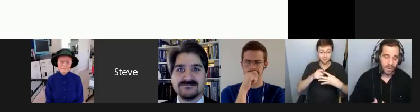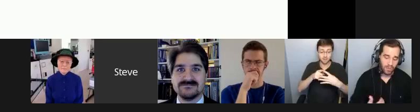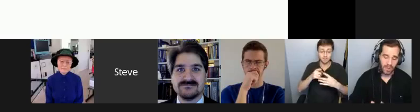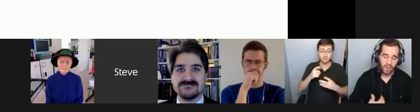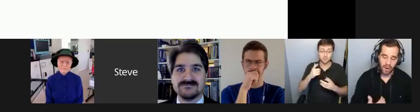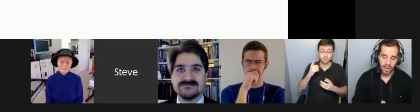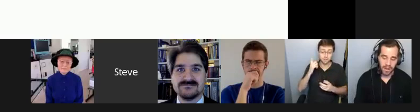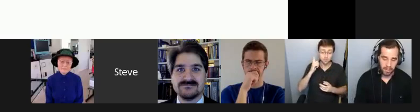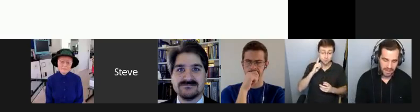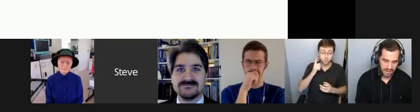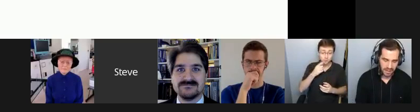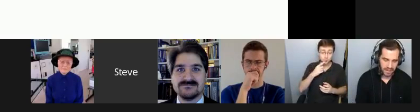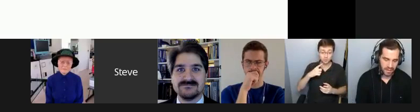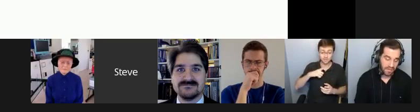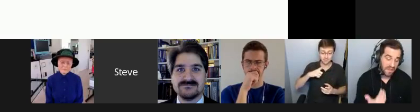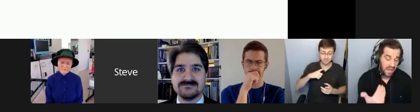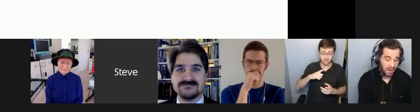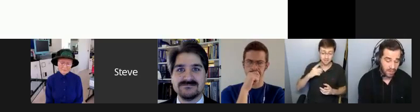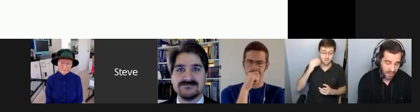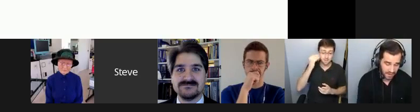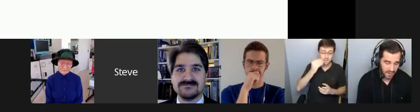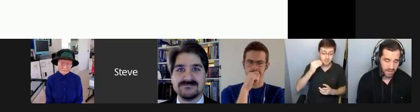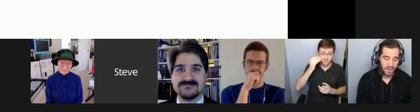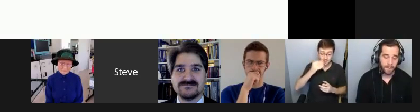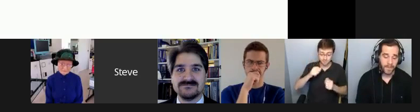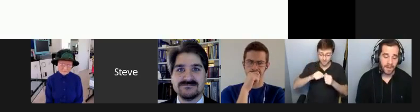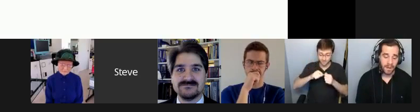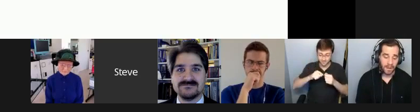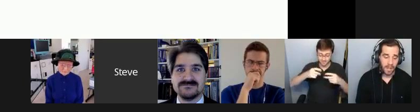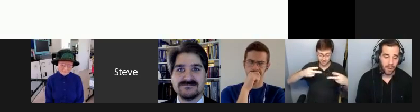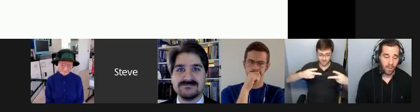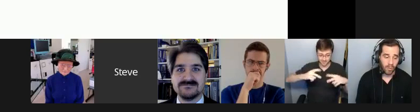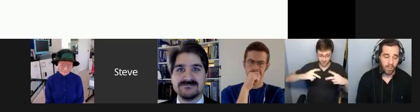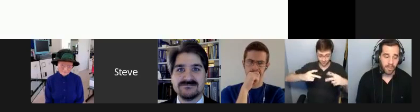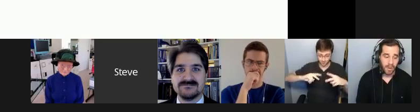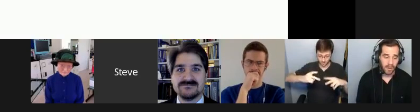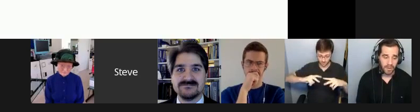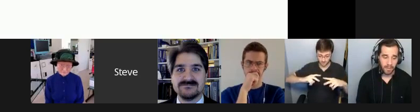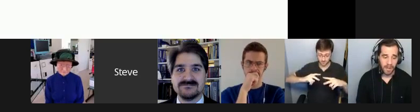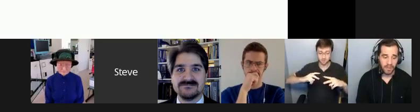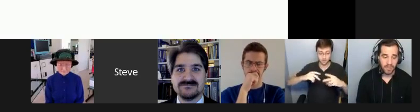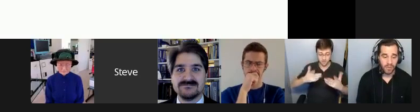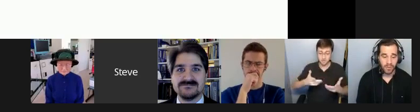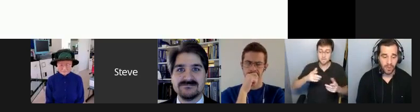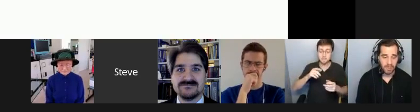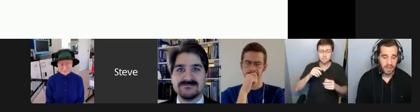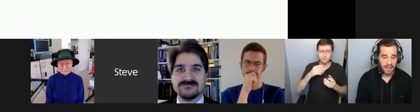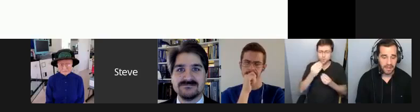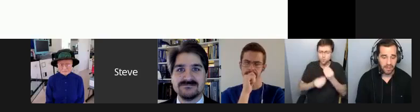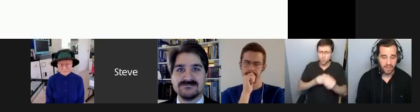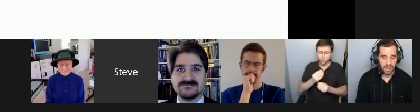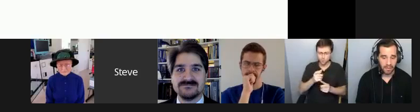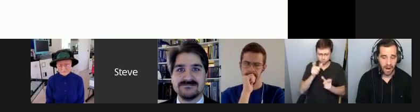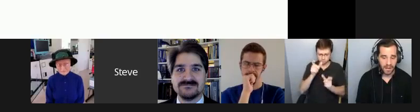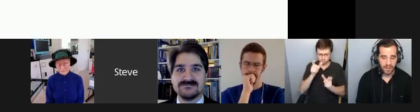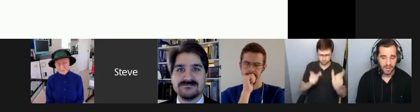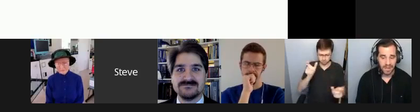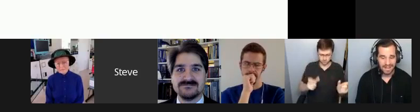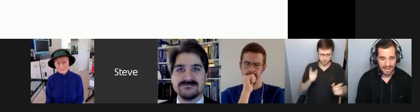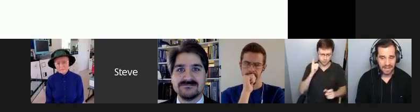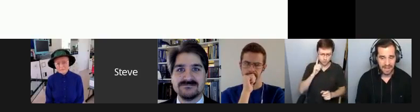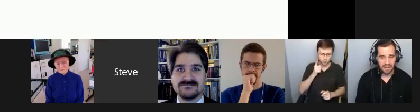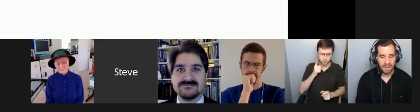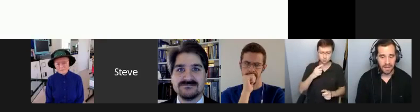respondidos no decorrer da pesquisa, no final da pesquisa. Então, o primeiro questionamento: surdos com experiência com sign